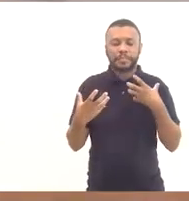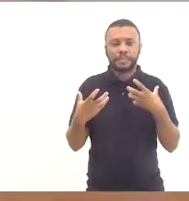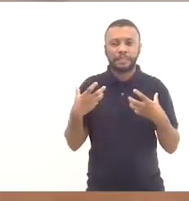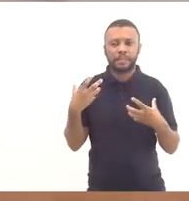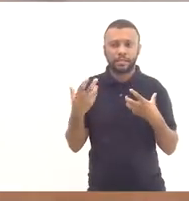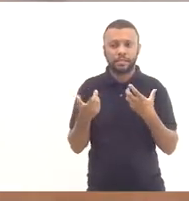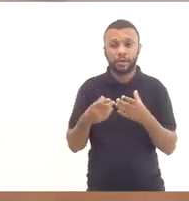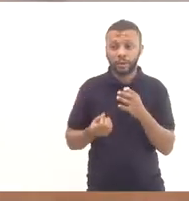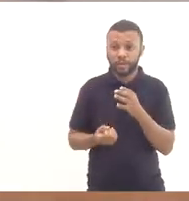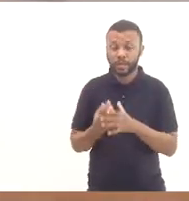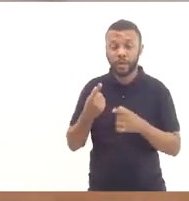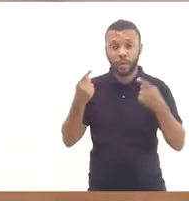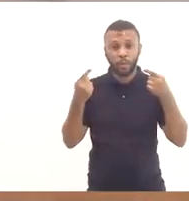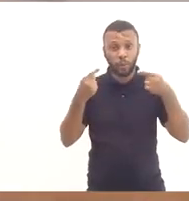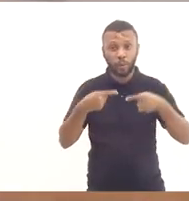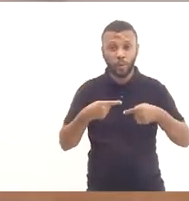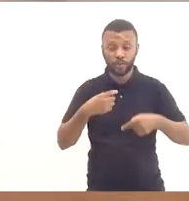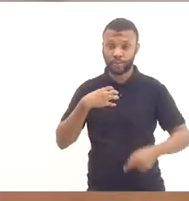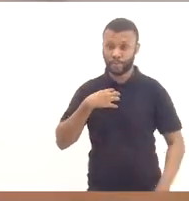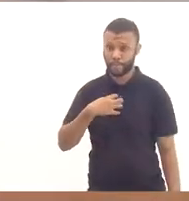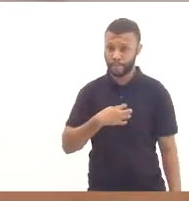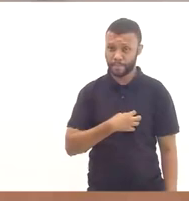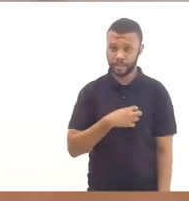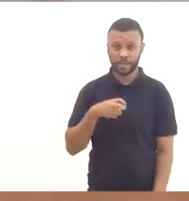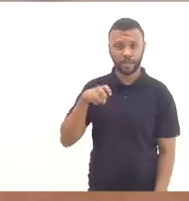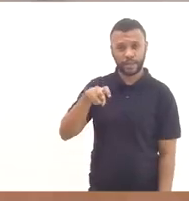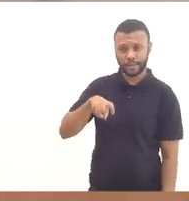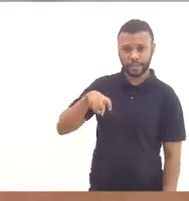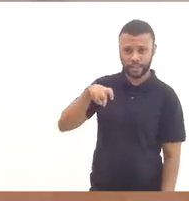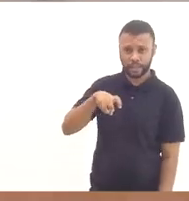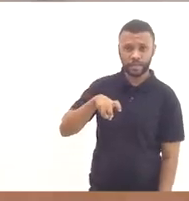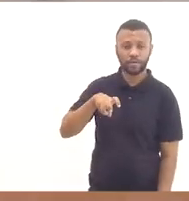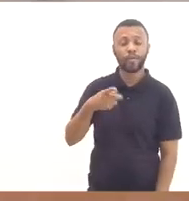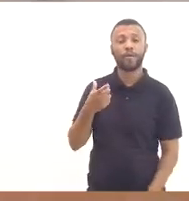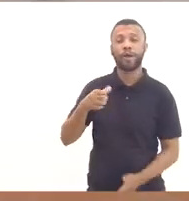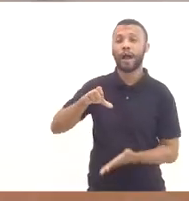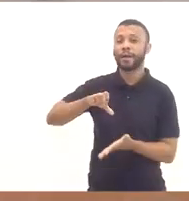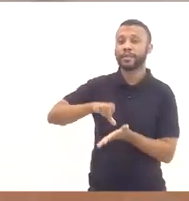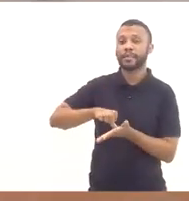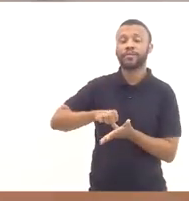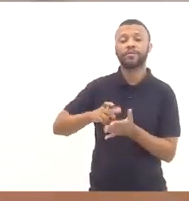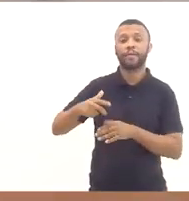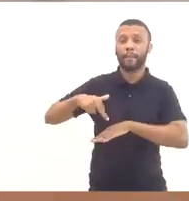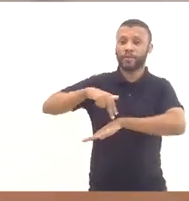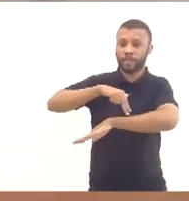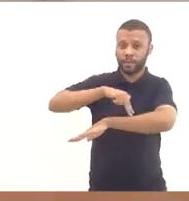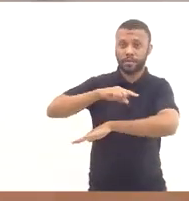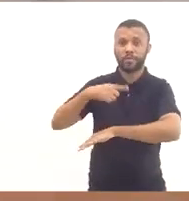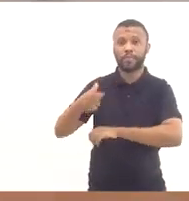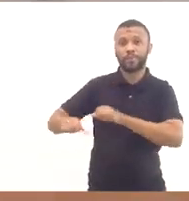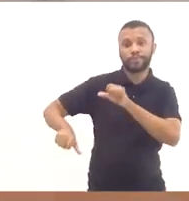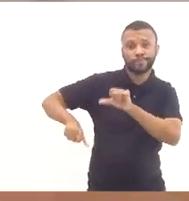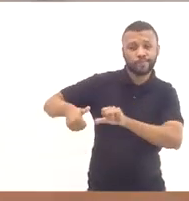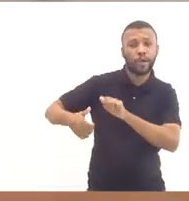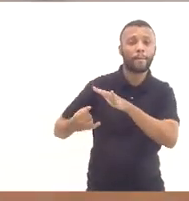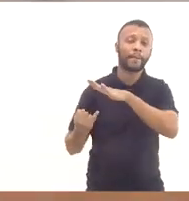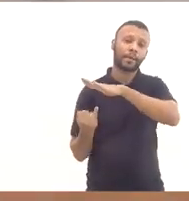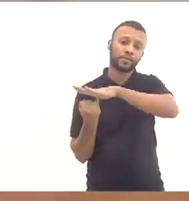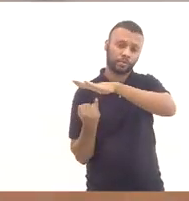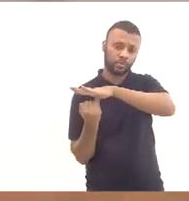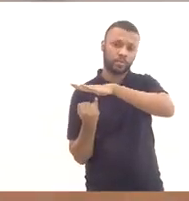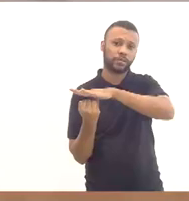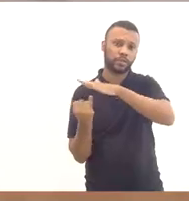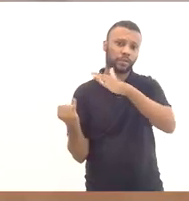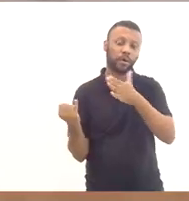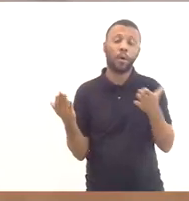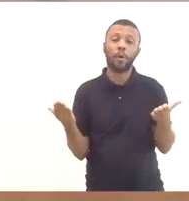criei o Miss cadeirante como uma agência de modelos e depois tive que fazer dele uma instituição e hoje eu tô aqui